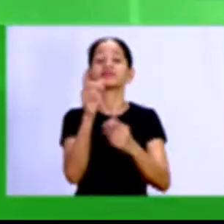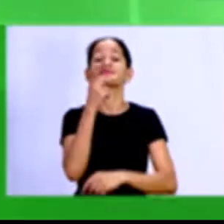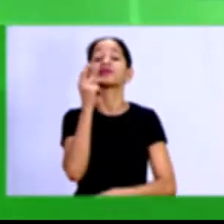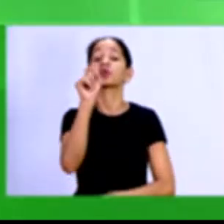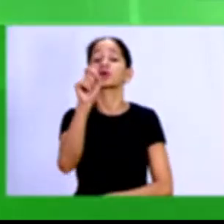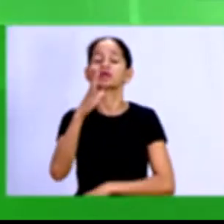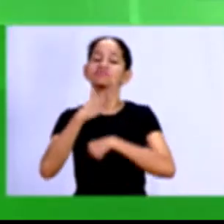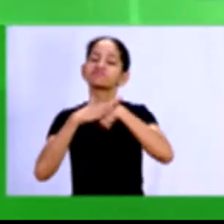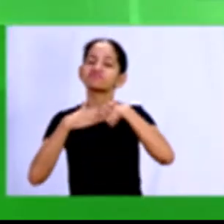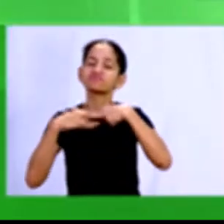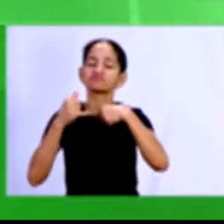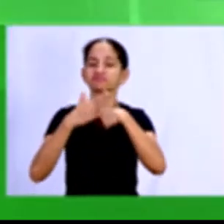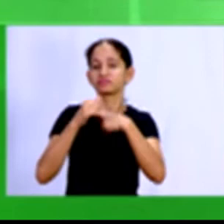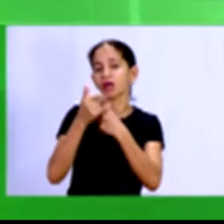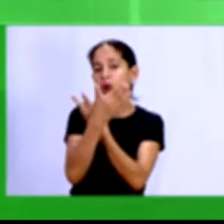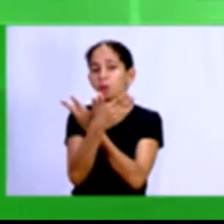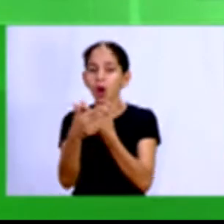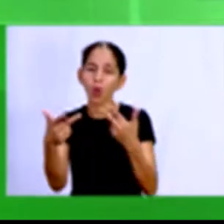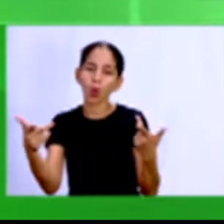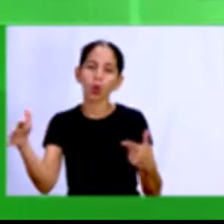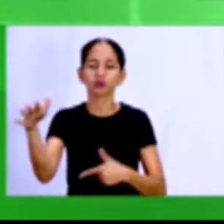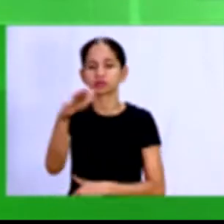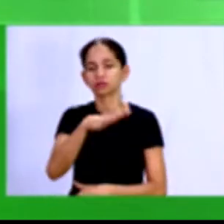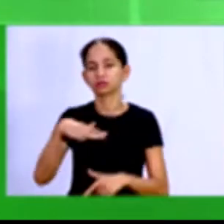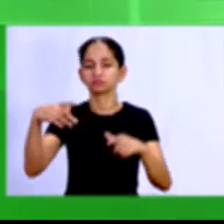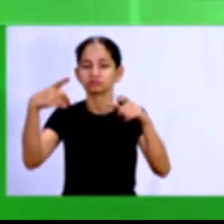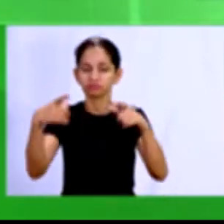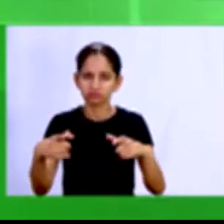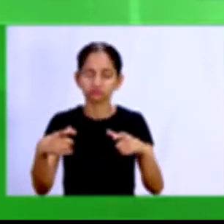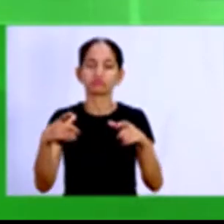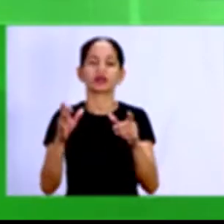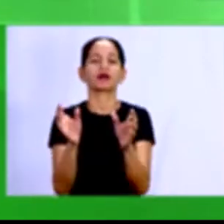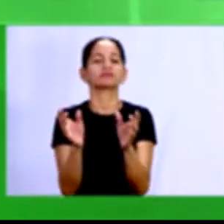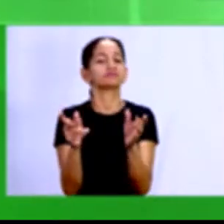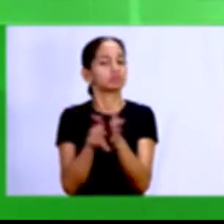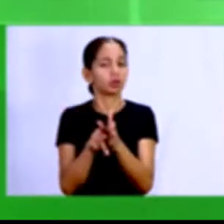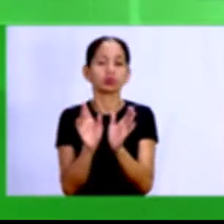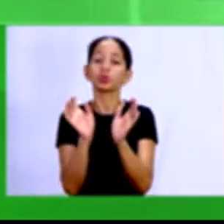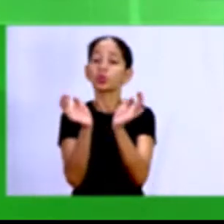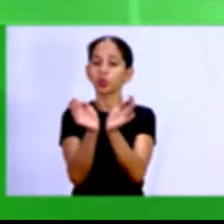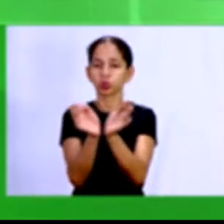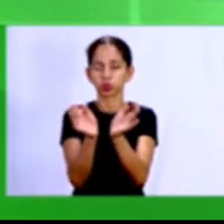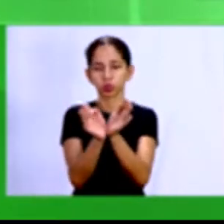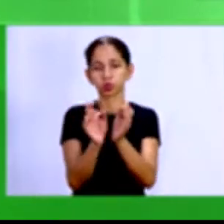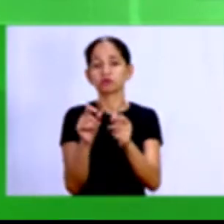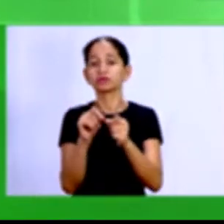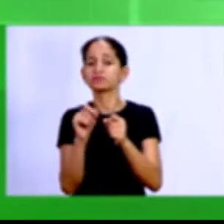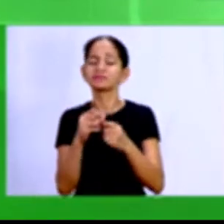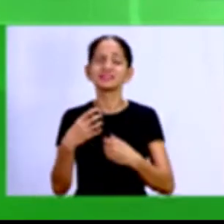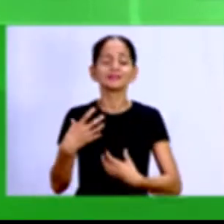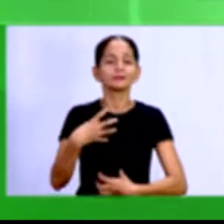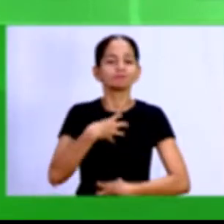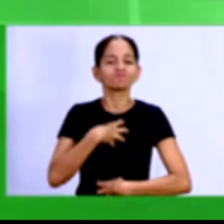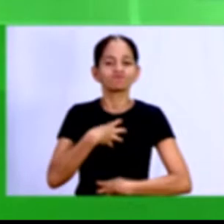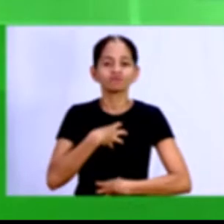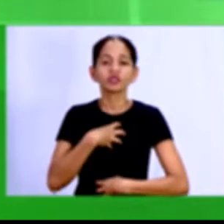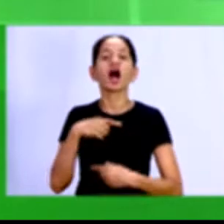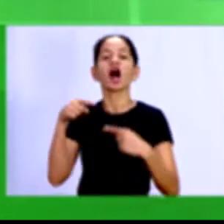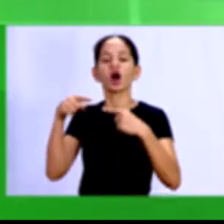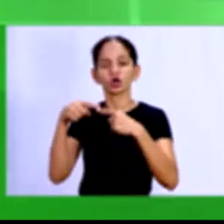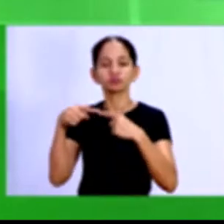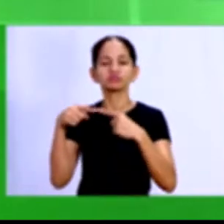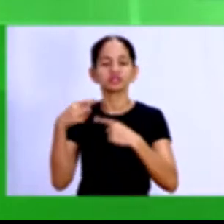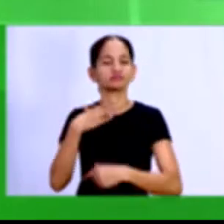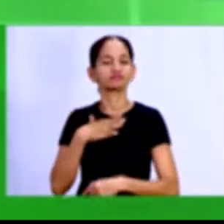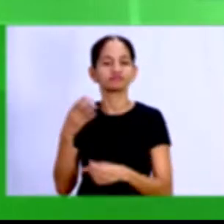à afetividade, relações locais e interação entre o grupo. Seria o sentimento de pertencimento, identificação,